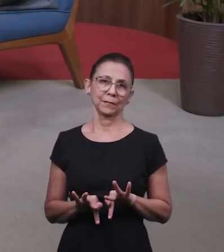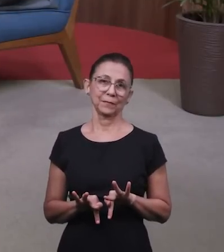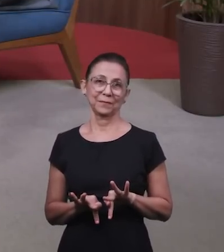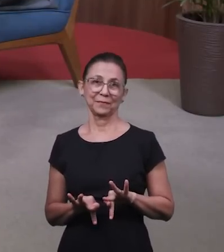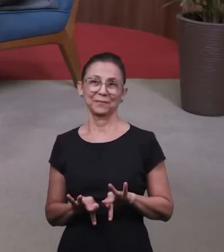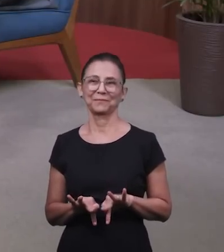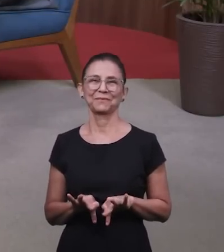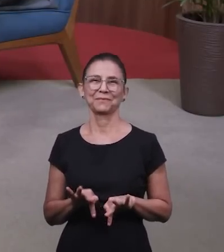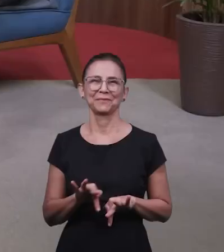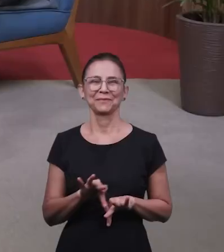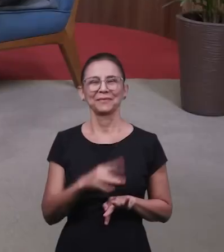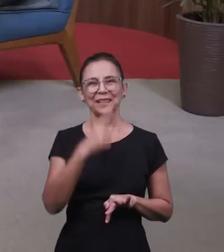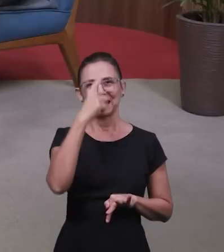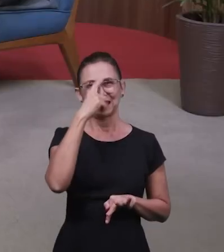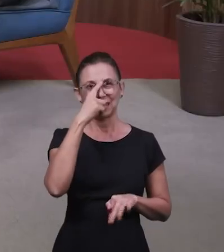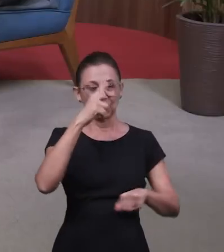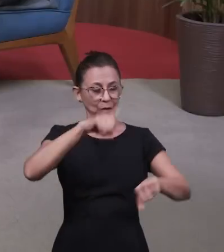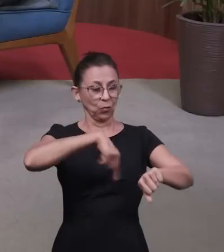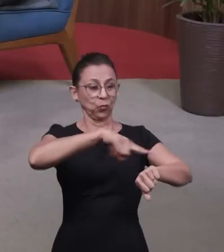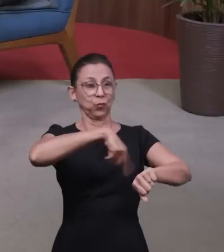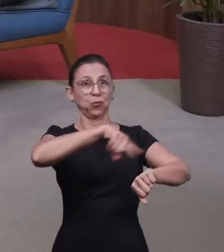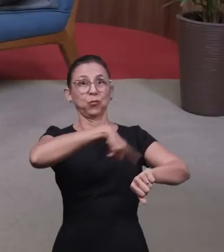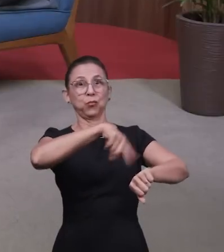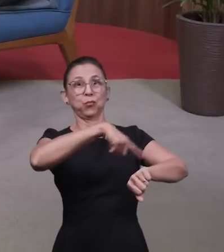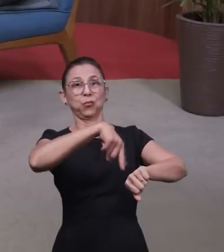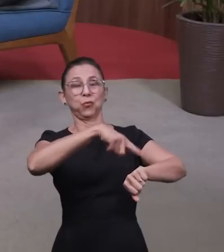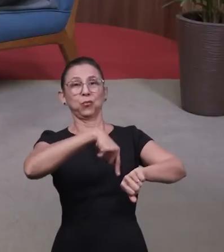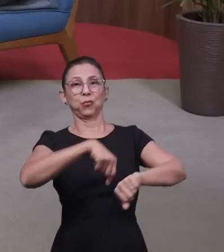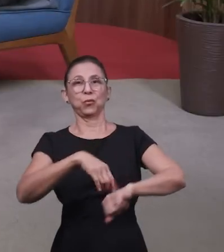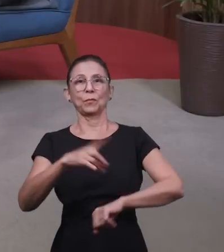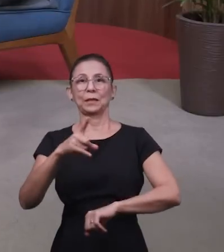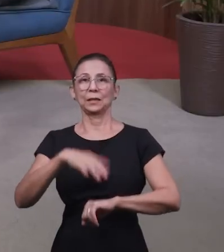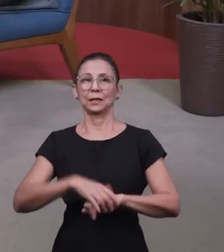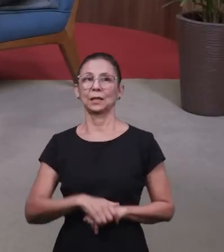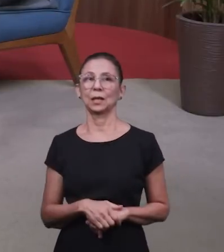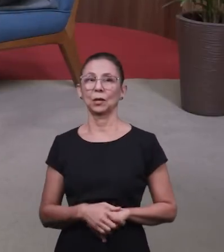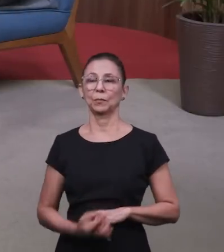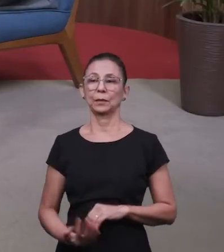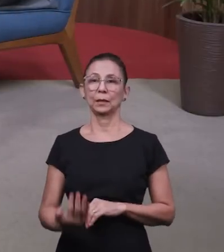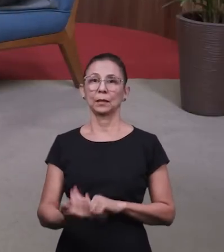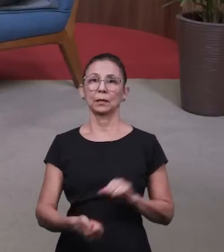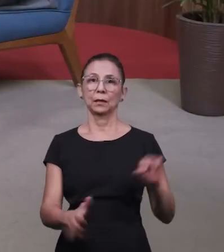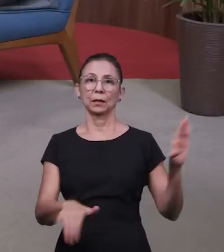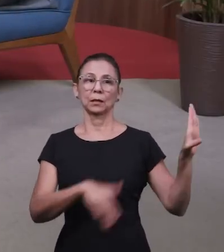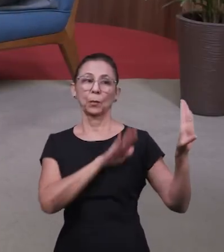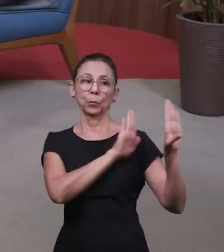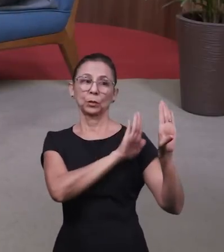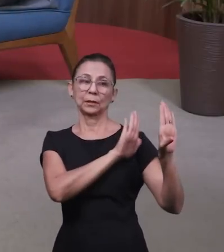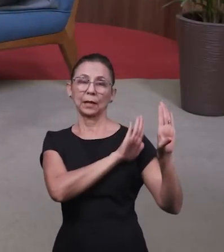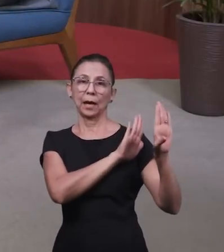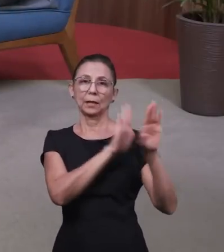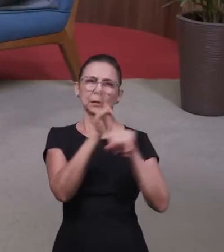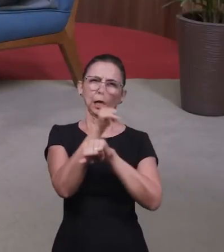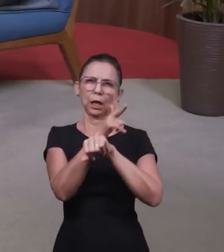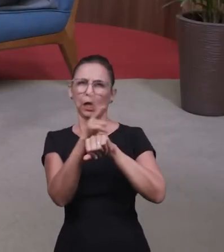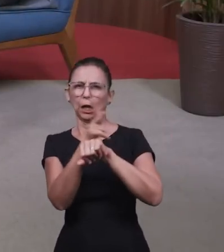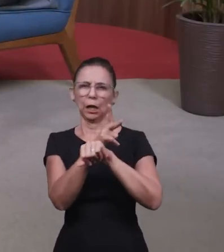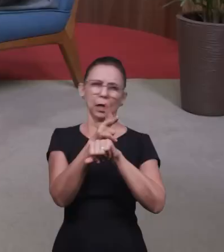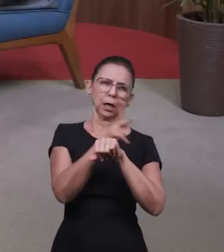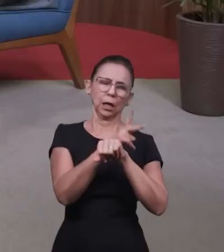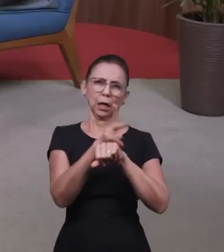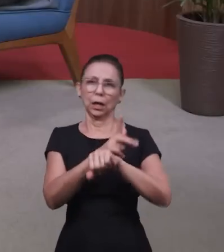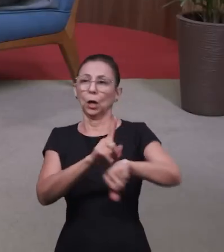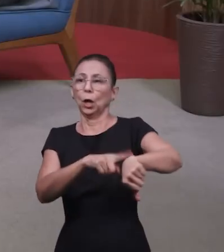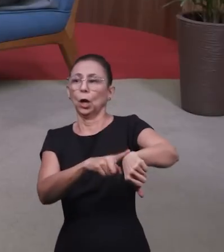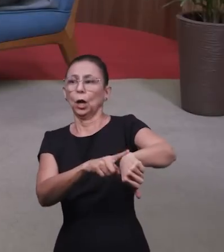né? O Daniel fala que meu relógio corre muito rápido, mas na verdade tem uma turma que está atrás das câmeras que fica cobrando da gente